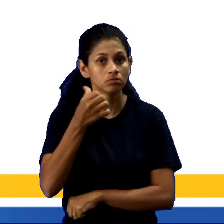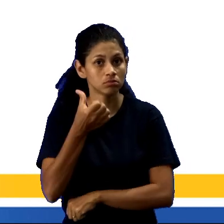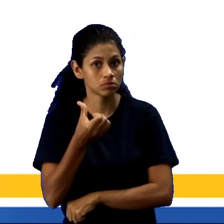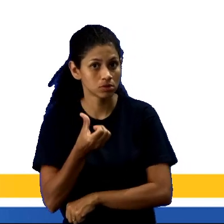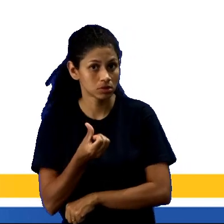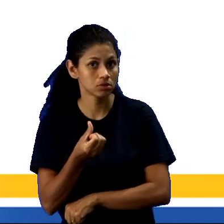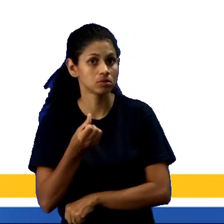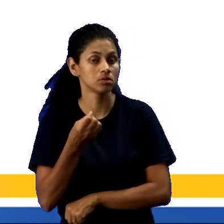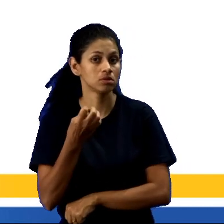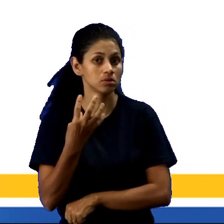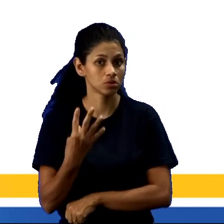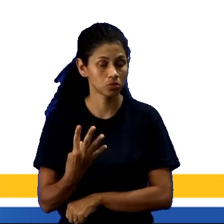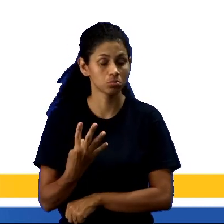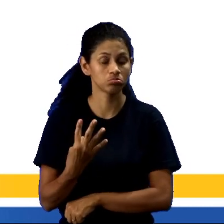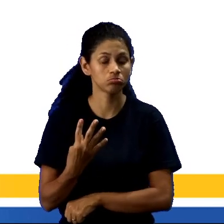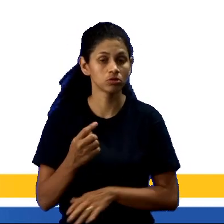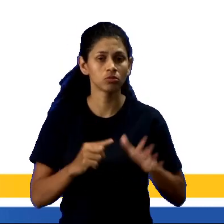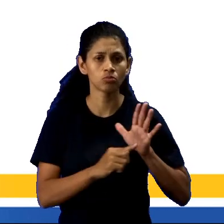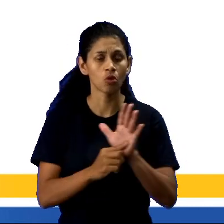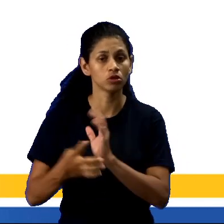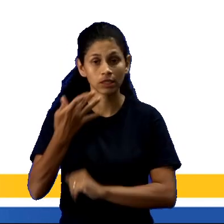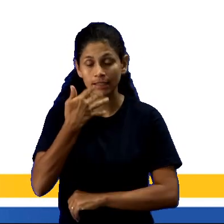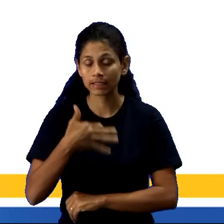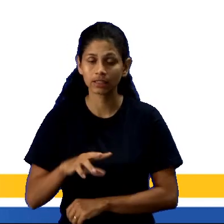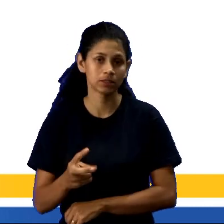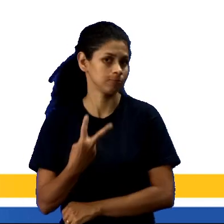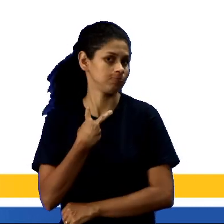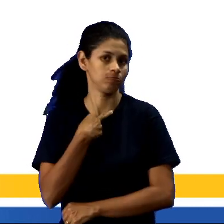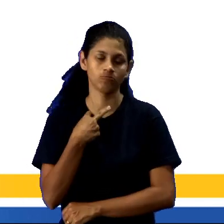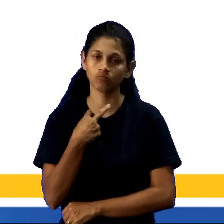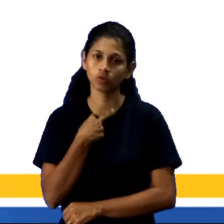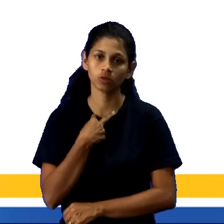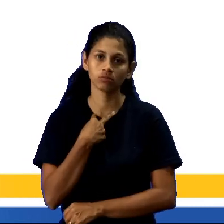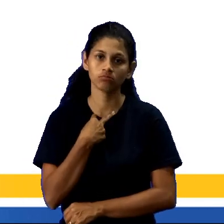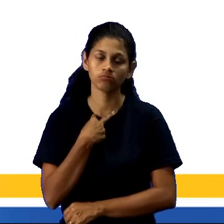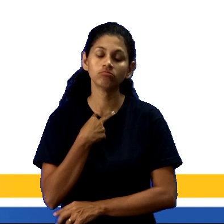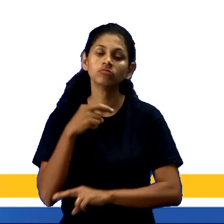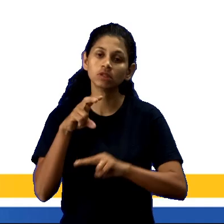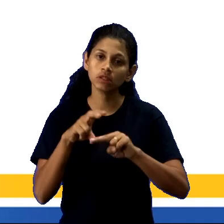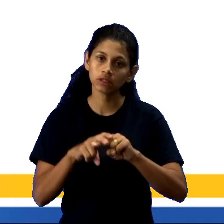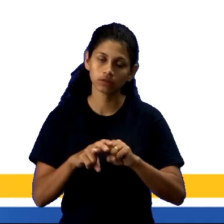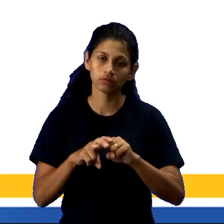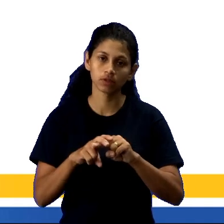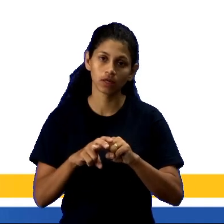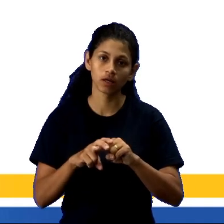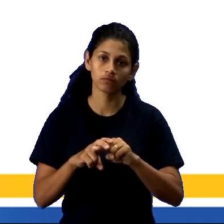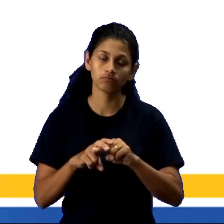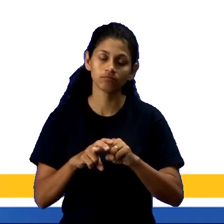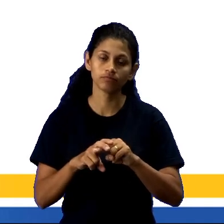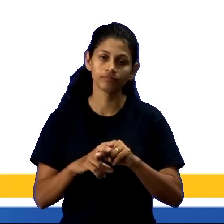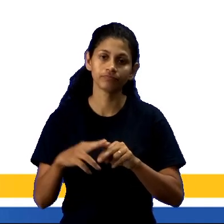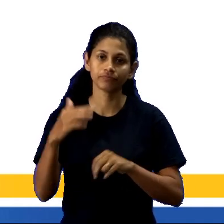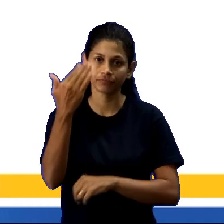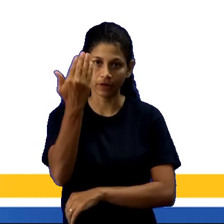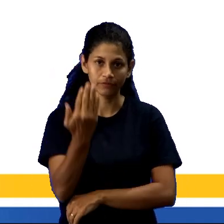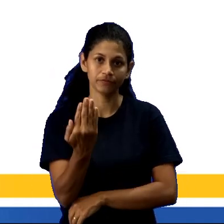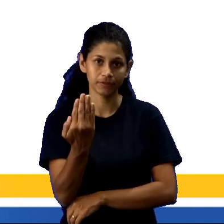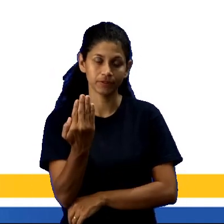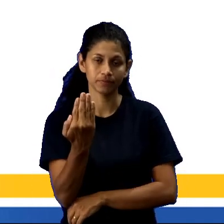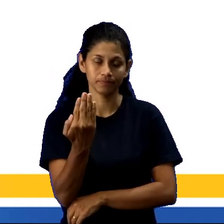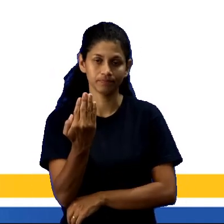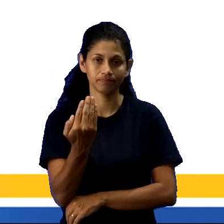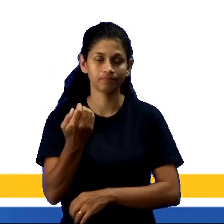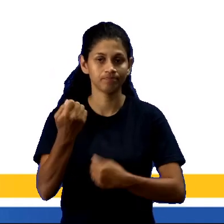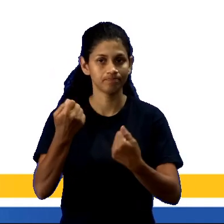mostra que a criança, em geral, não pode andar no banco da frente, né? Salvo